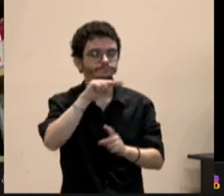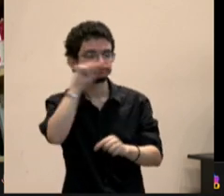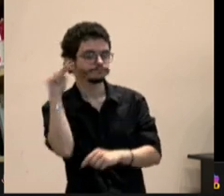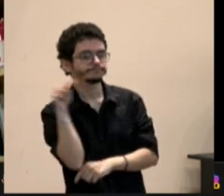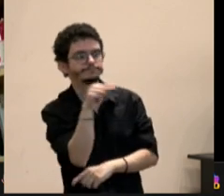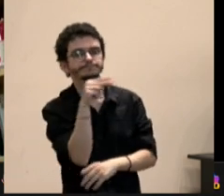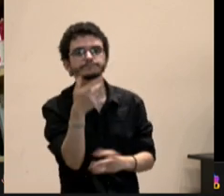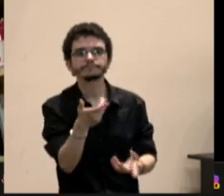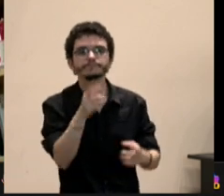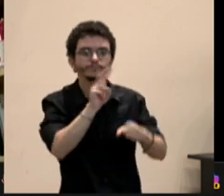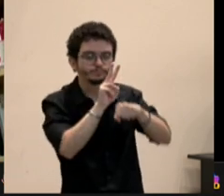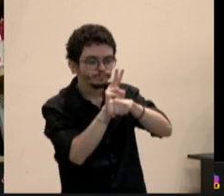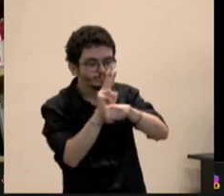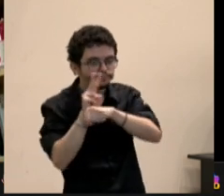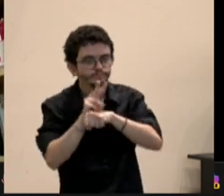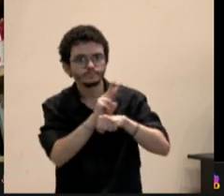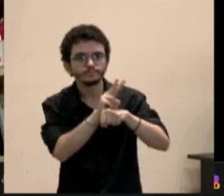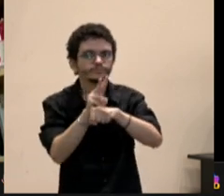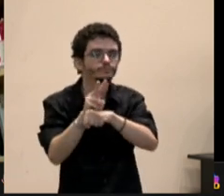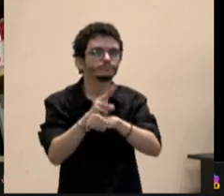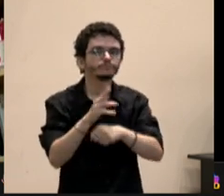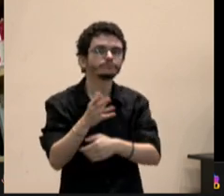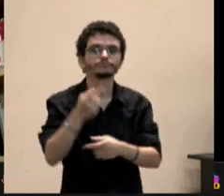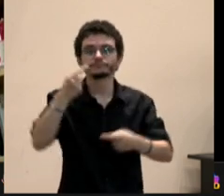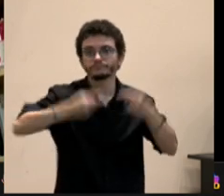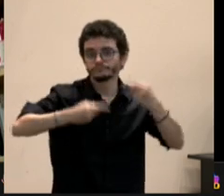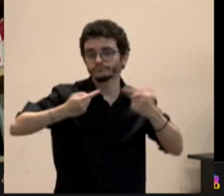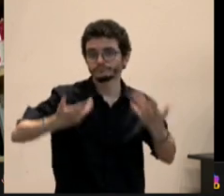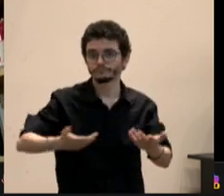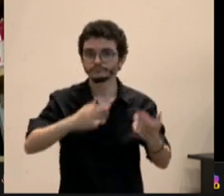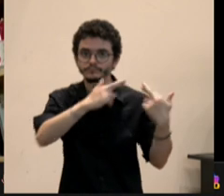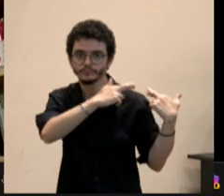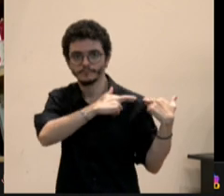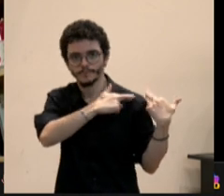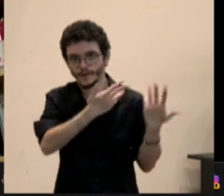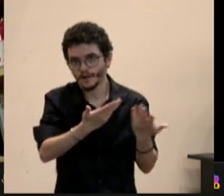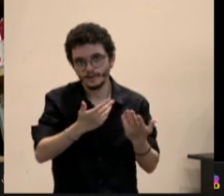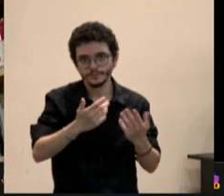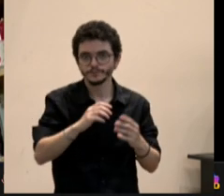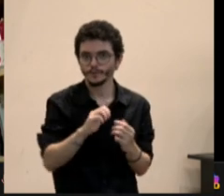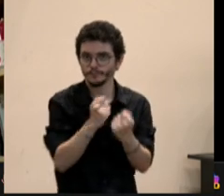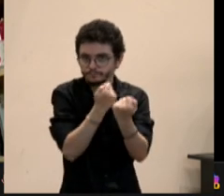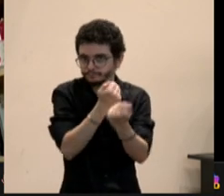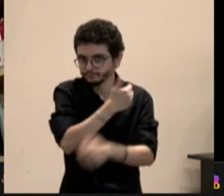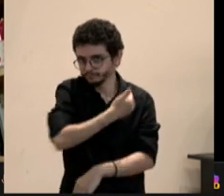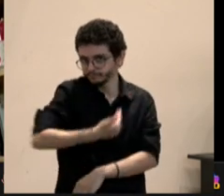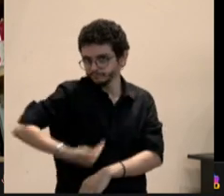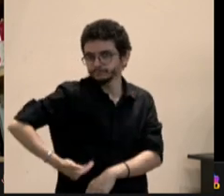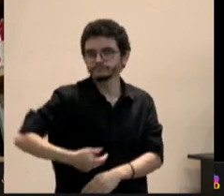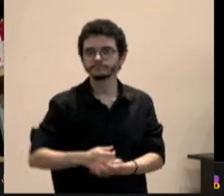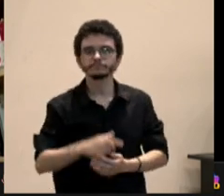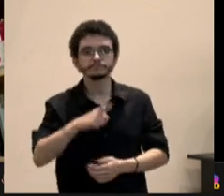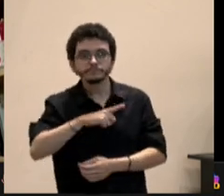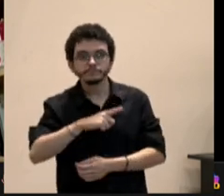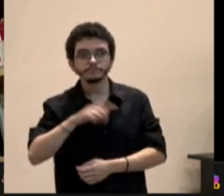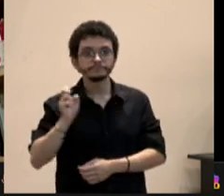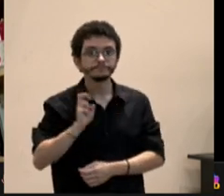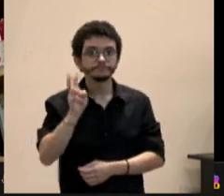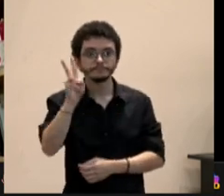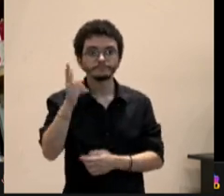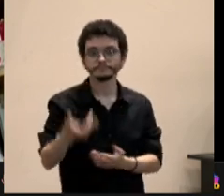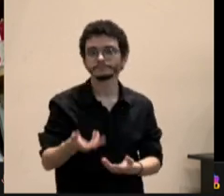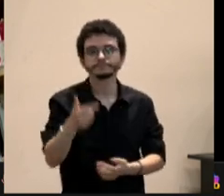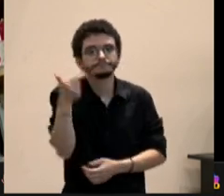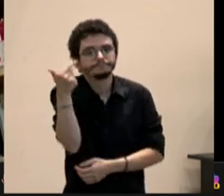olhadas, cuidadas pelos nossos políticos responsáveis pelo poder público para termos a valorização. Não